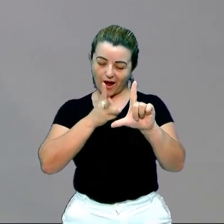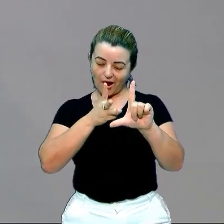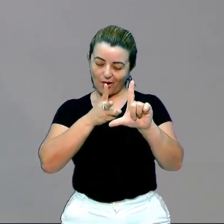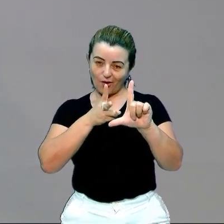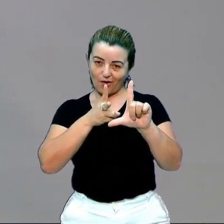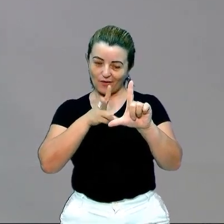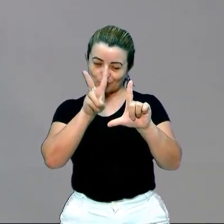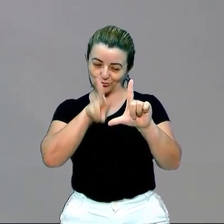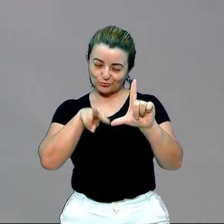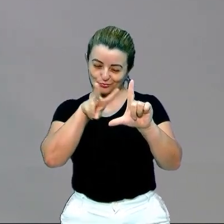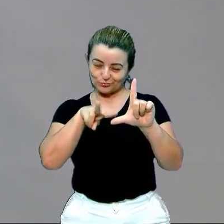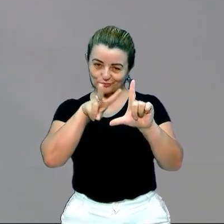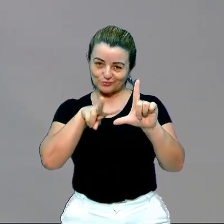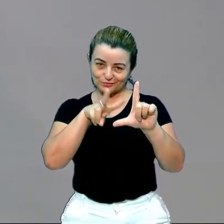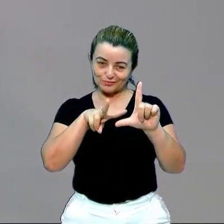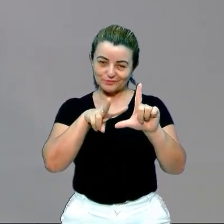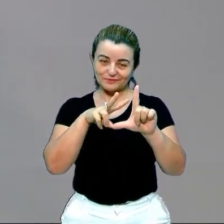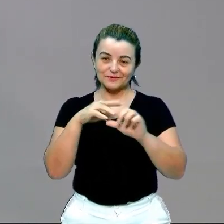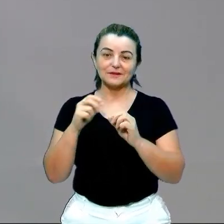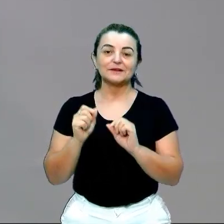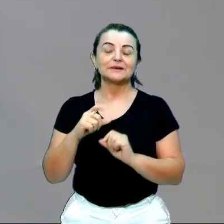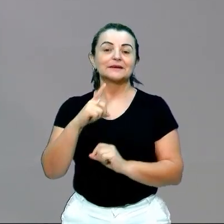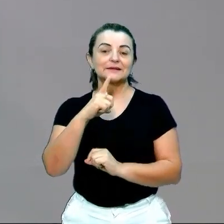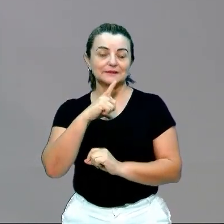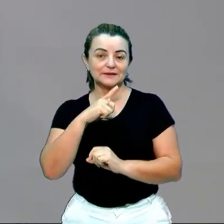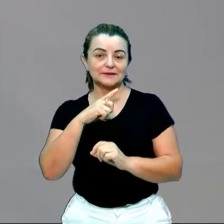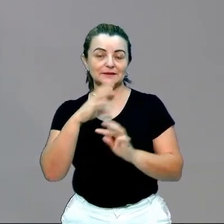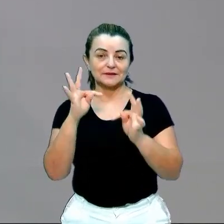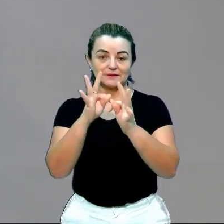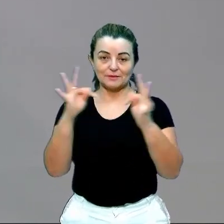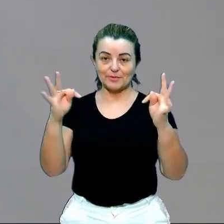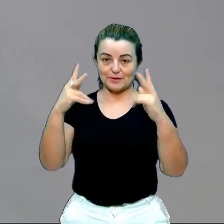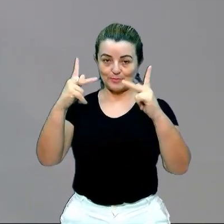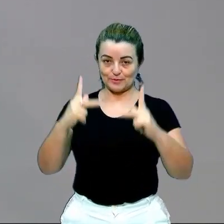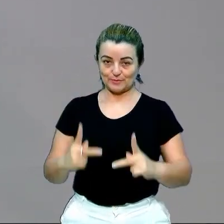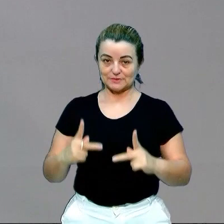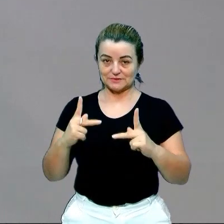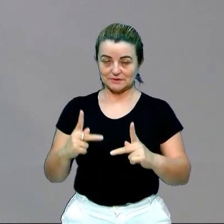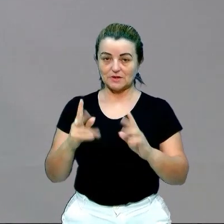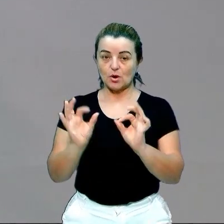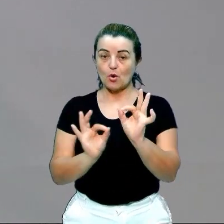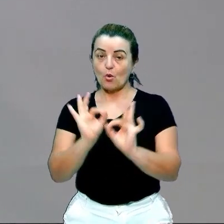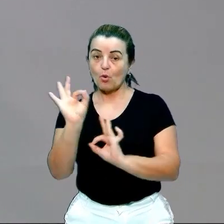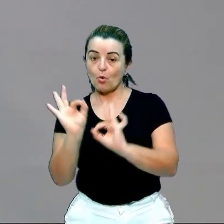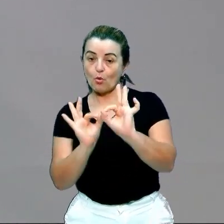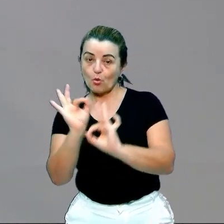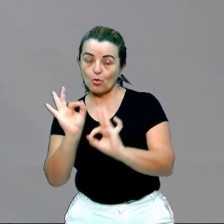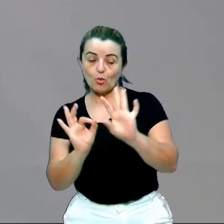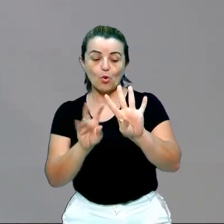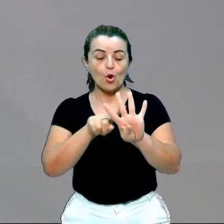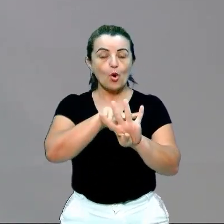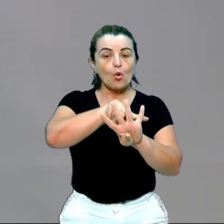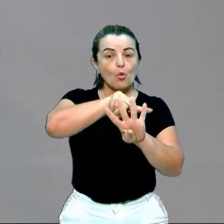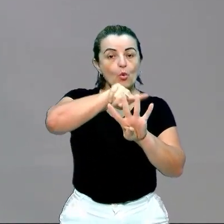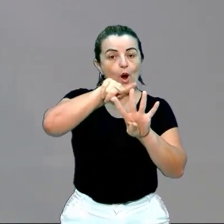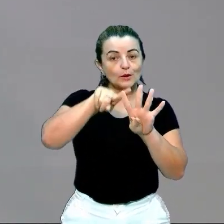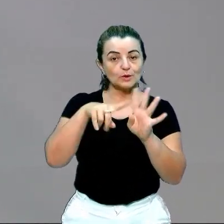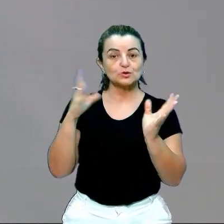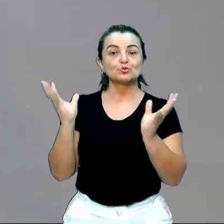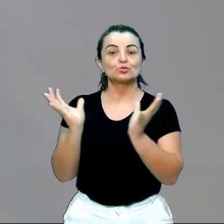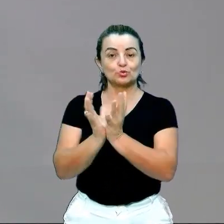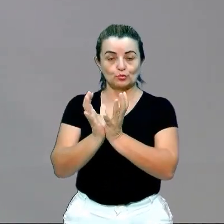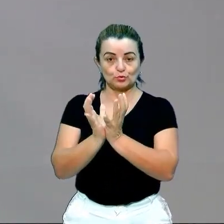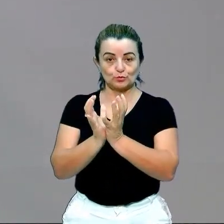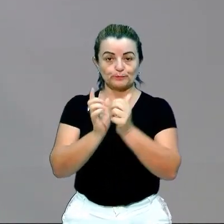né, que você vai ver que eu disse que a tabela periódica, ela a princípio é organizada em 4 grandes grupos.